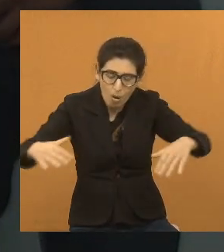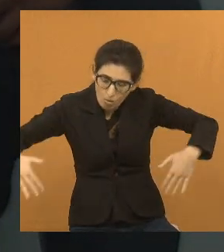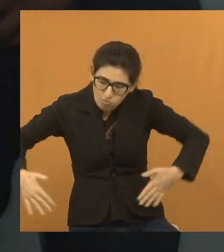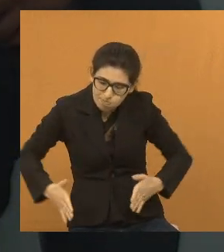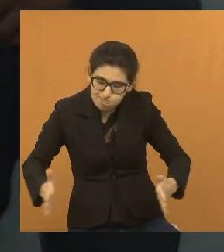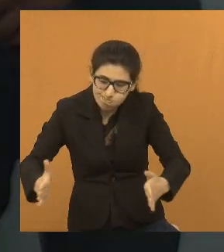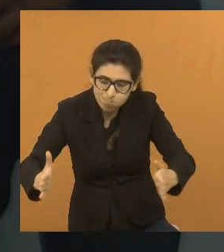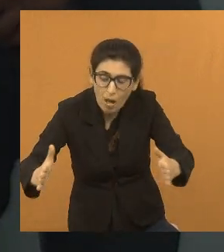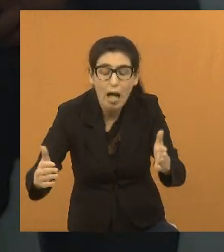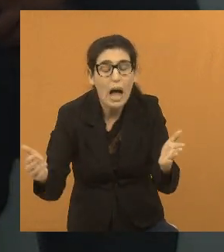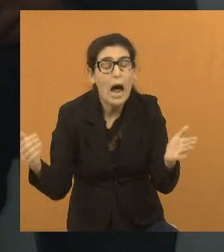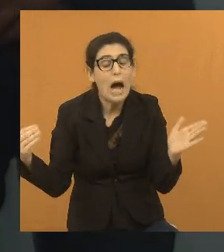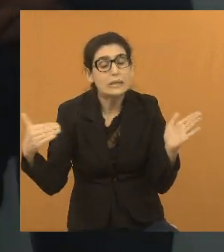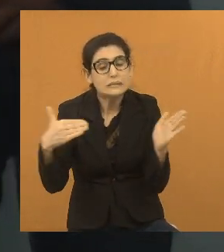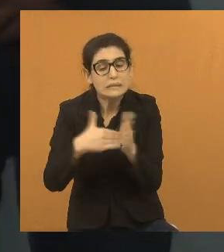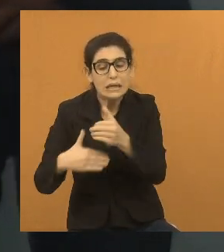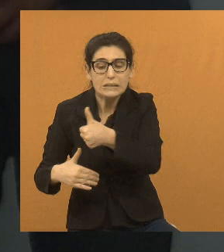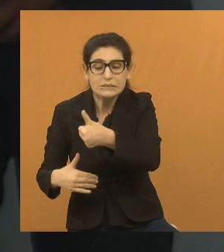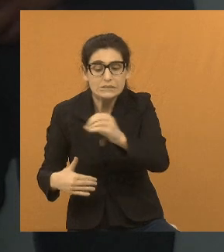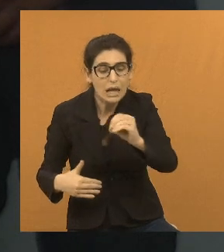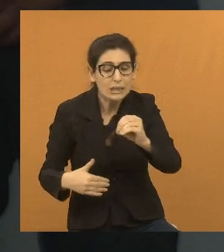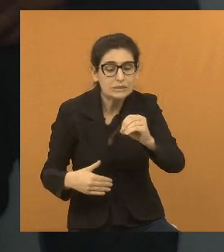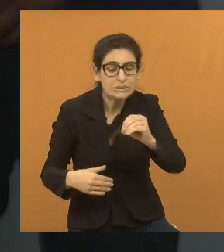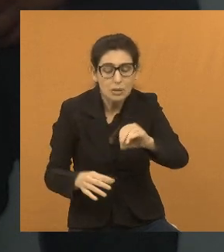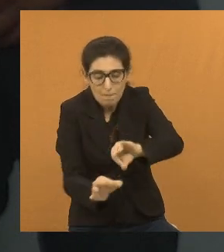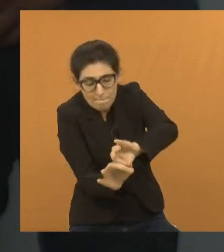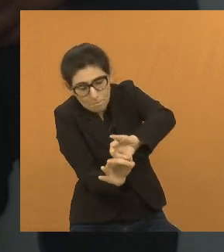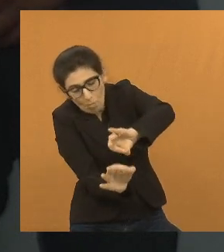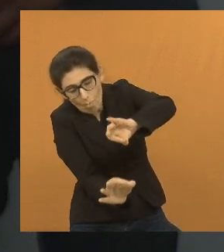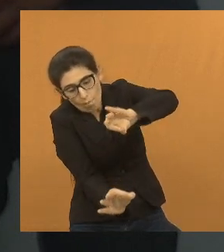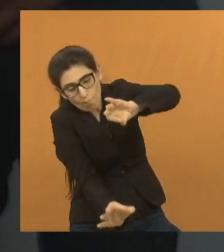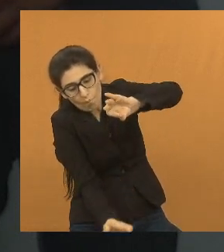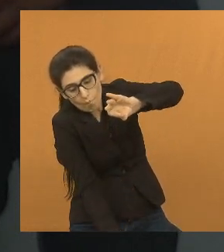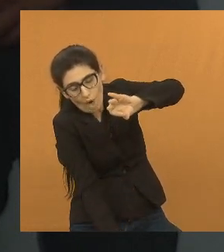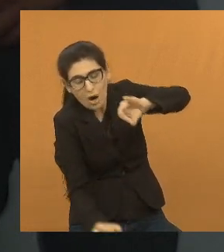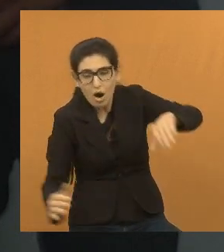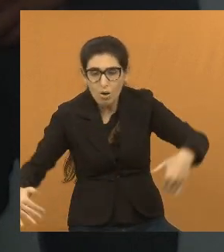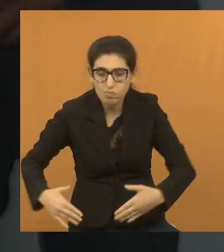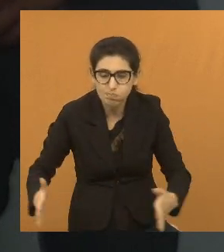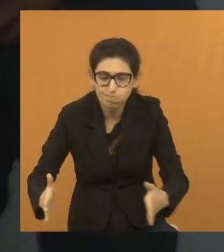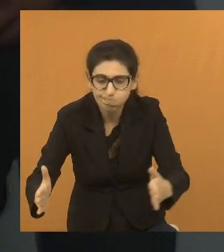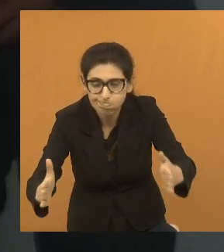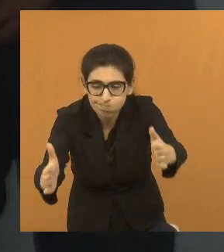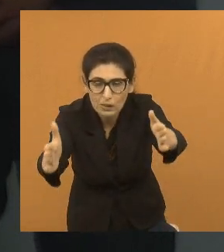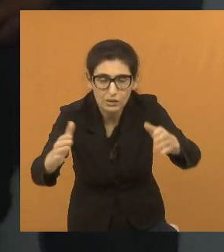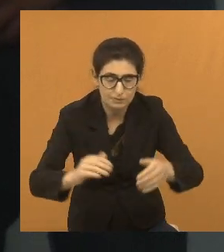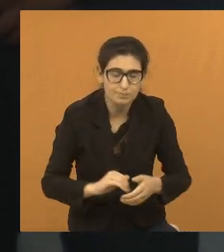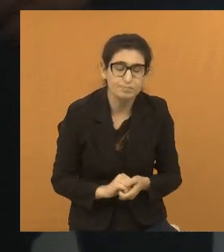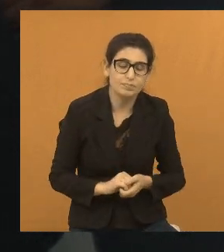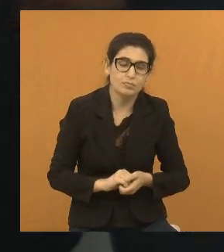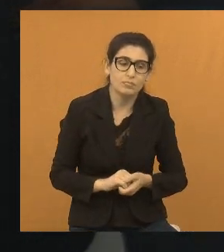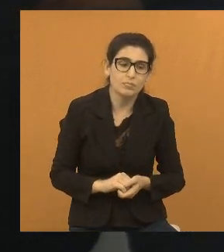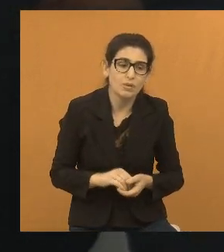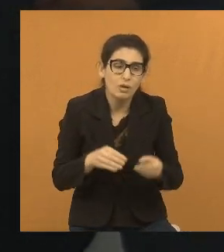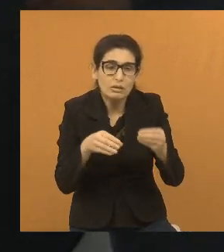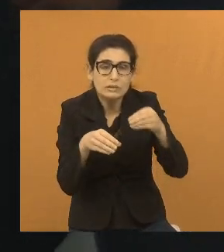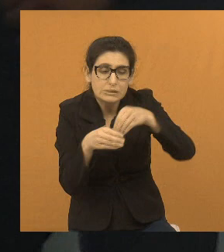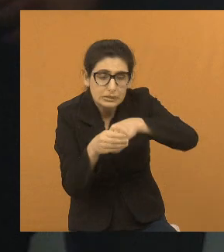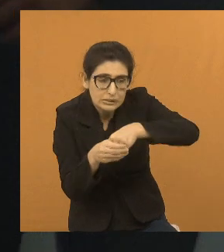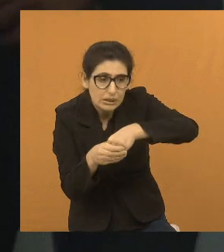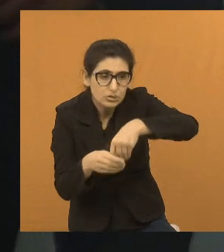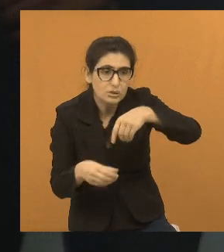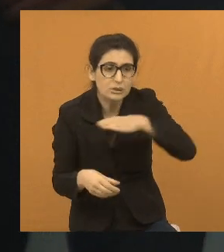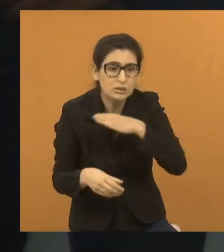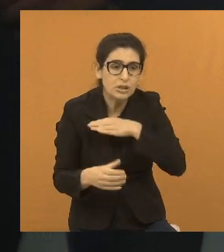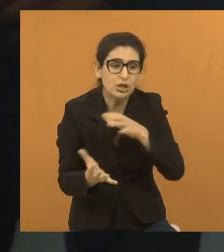até 10 metros, e a APP máxima que nós vamos ter dentro do município de Jacareí